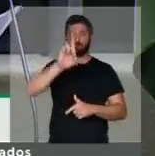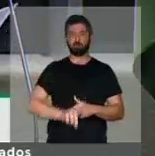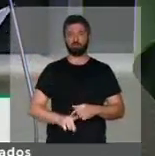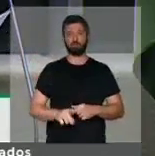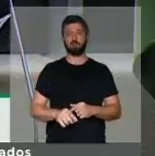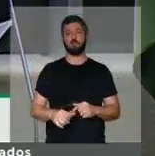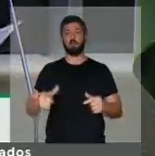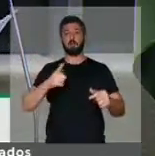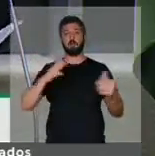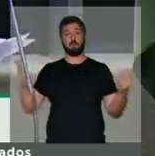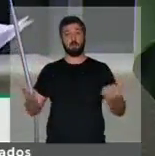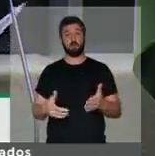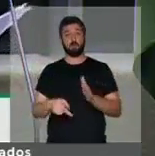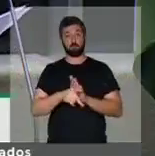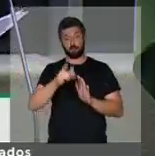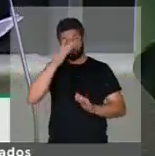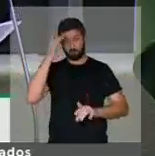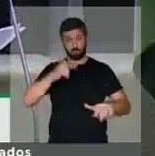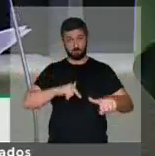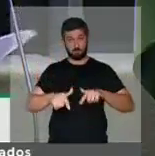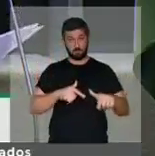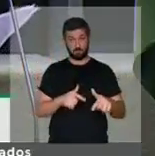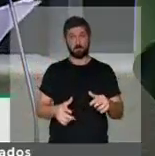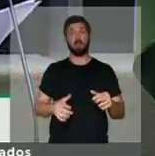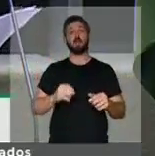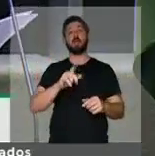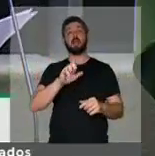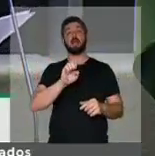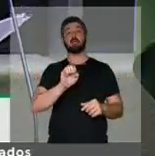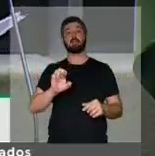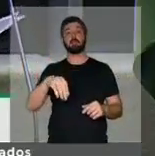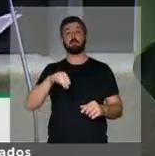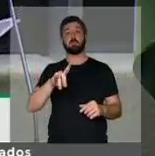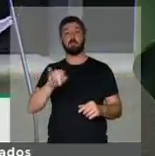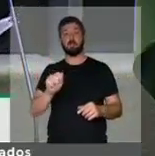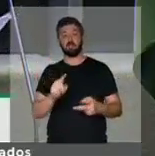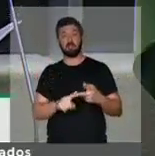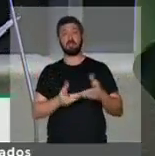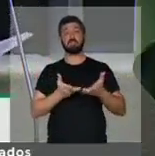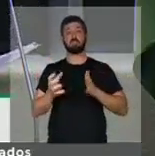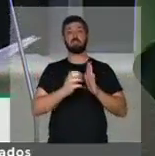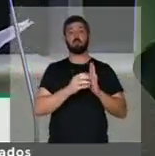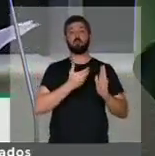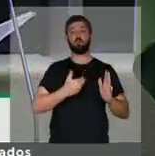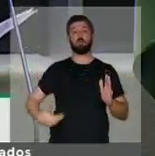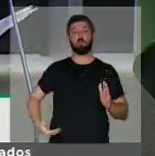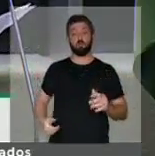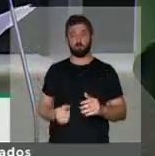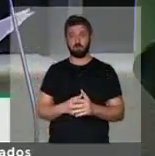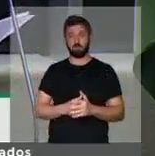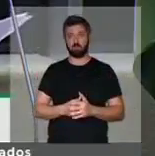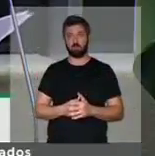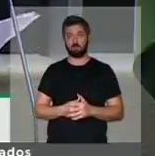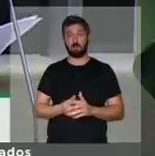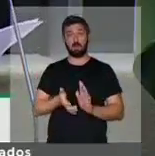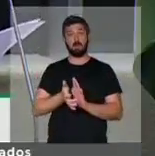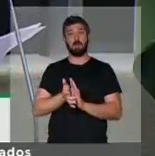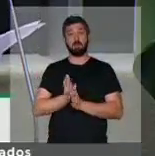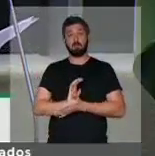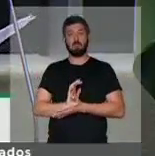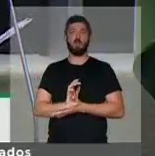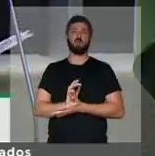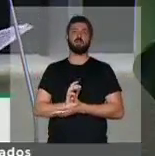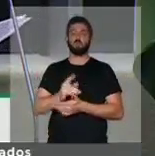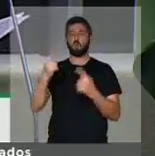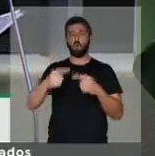direitos vigentes dos trabalhadores, da classe média, dos servidores públicos. Machista, penaliza